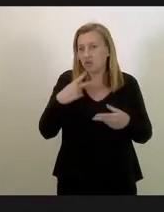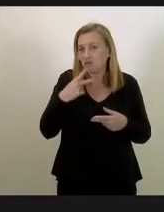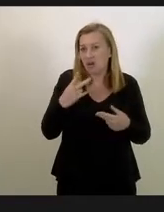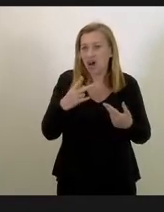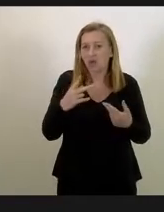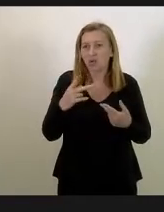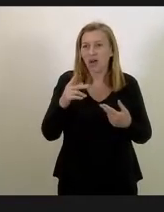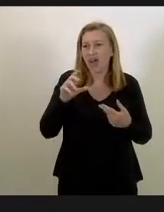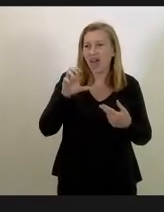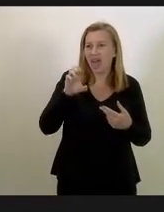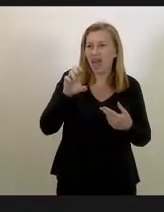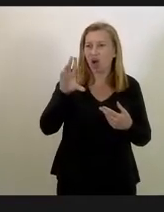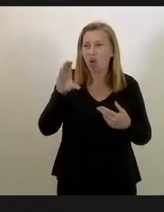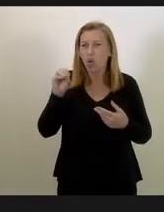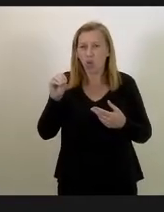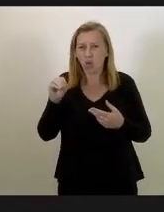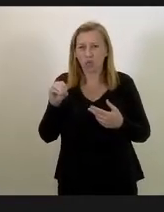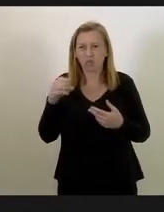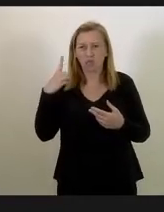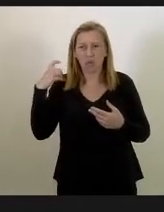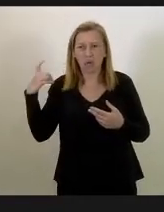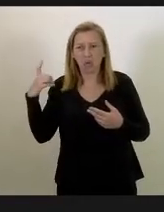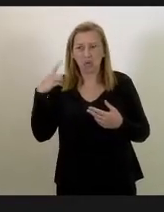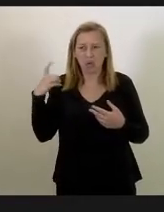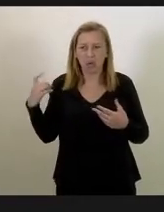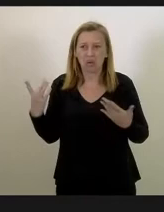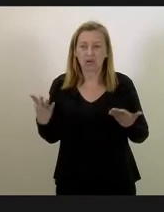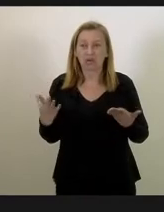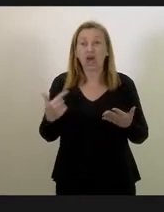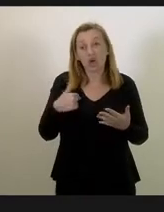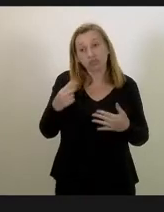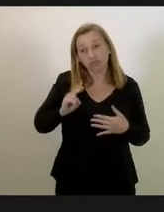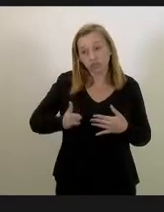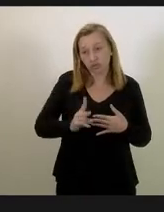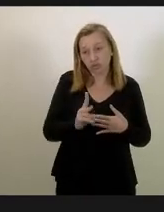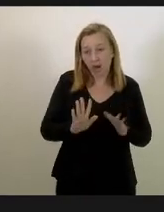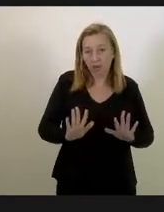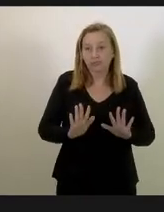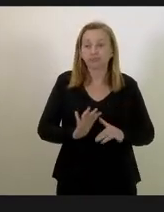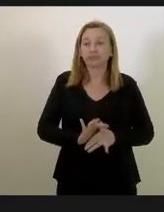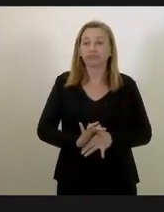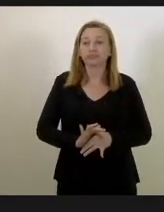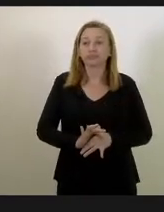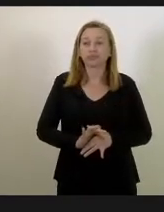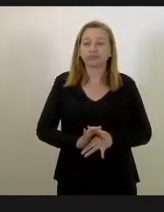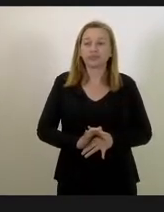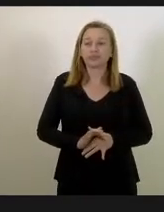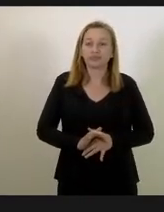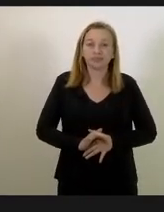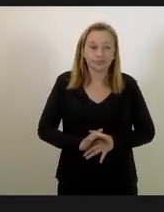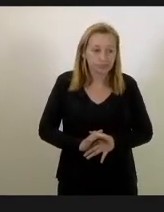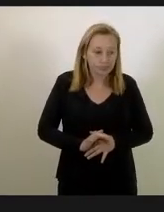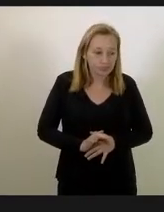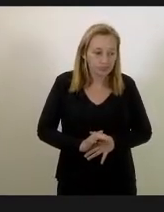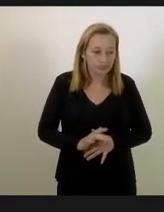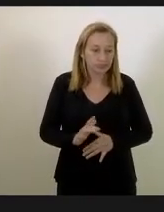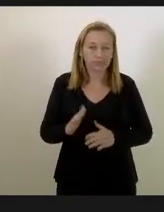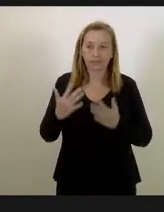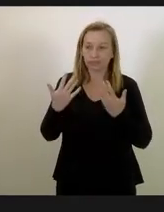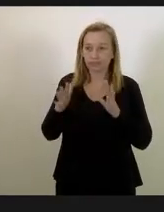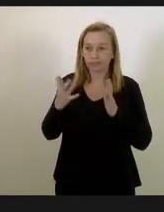ele demora então continuando eu queria um abraço apertado na deputada Alana